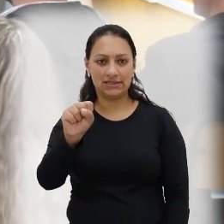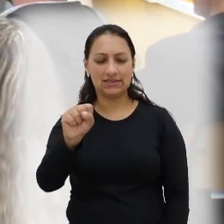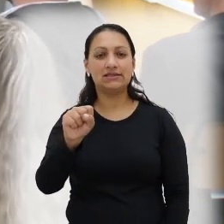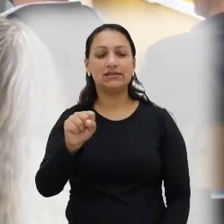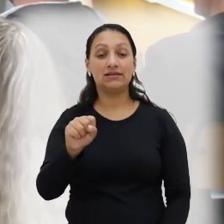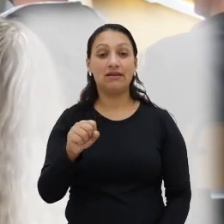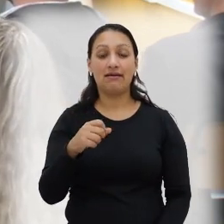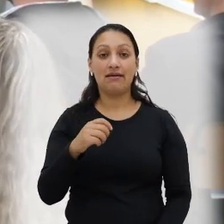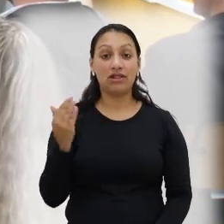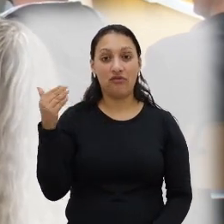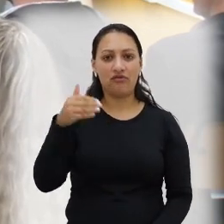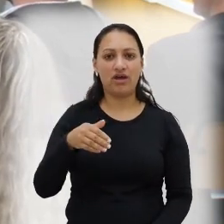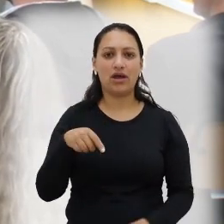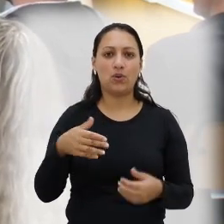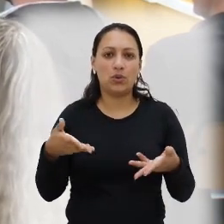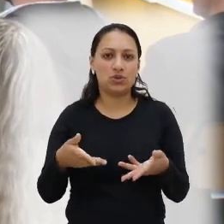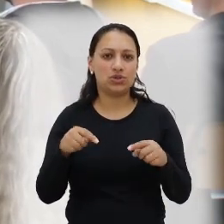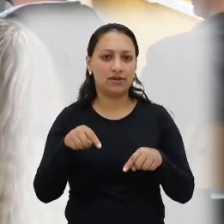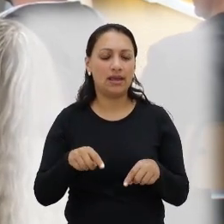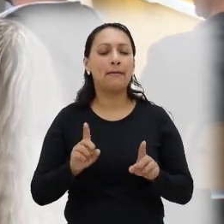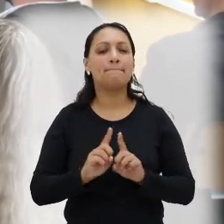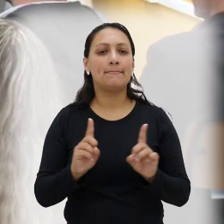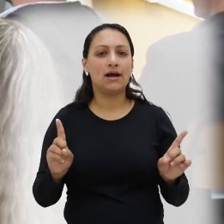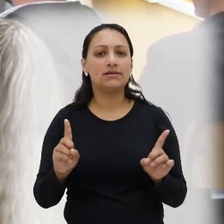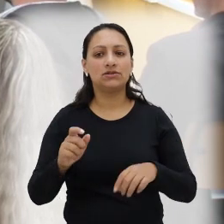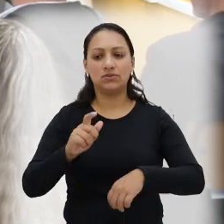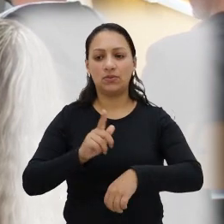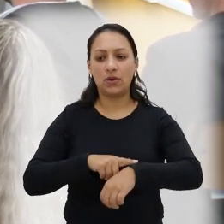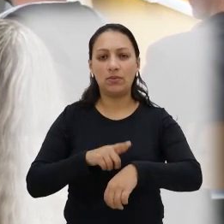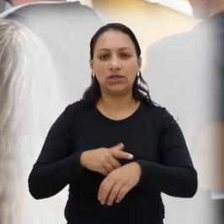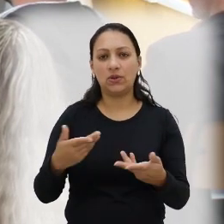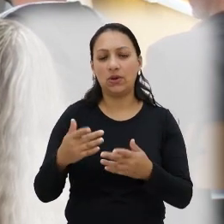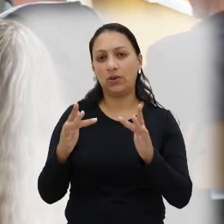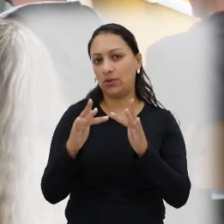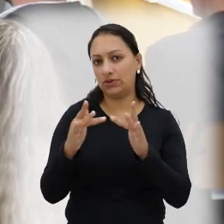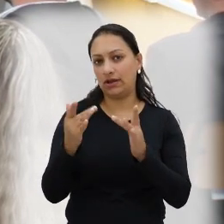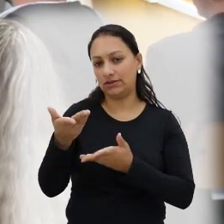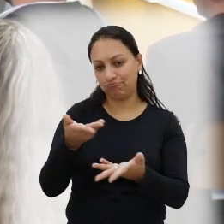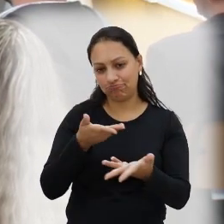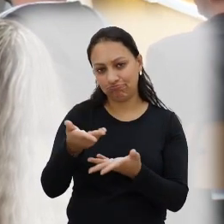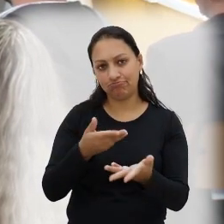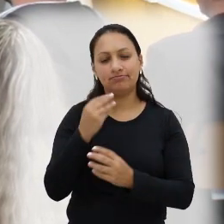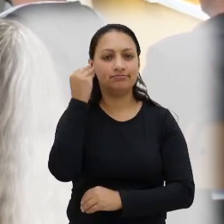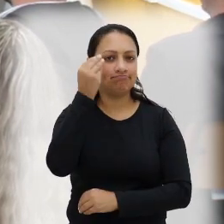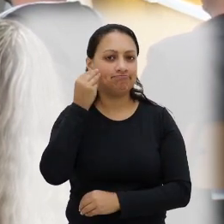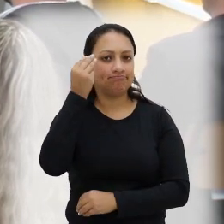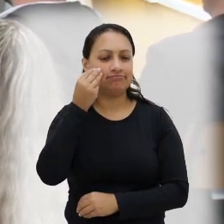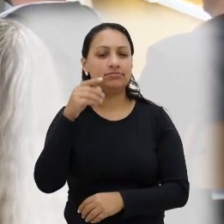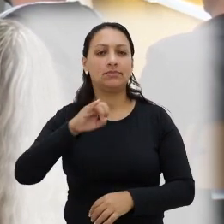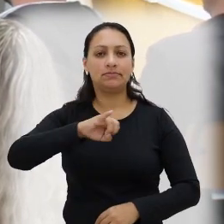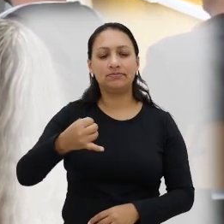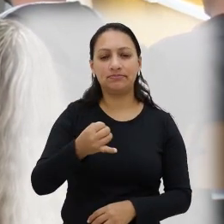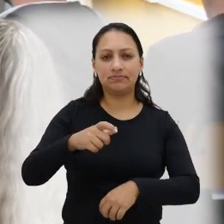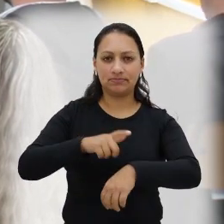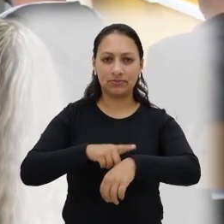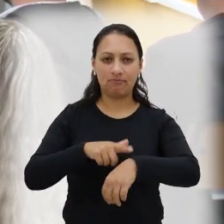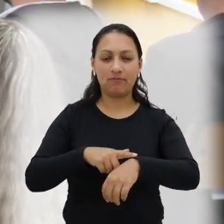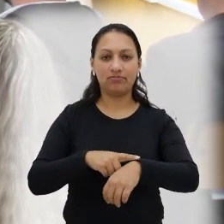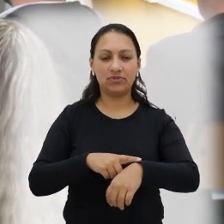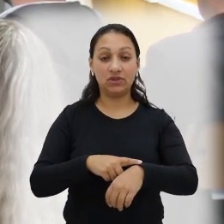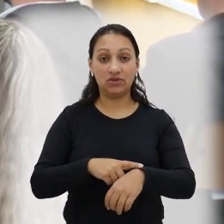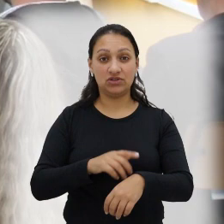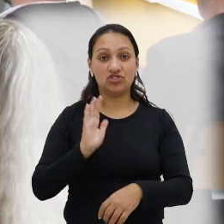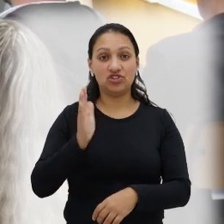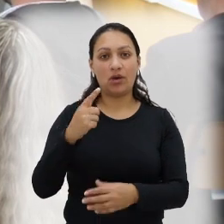âncoras que não vieram hoje aqui. Então, momento zero de fazer contato com a startup, poder trocar experiências e aproveitar esse momento para já, quem